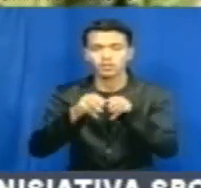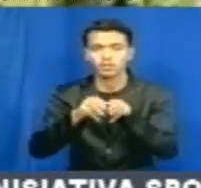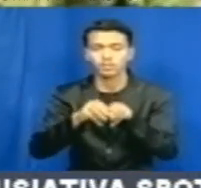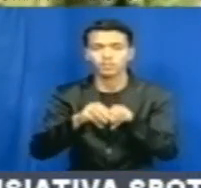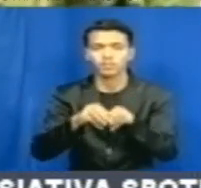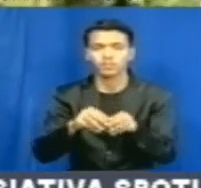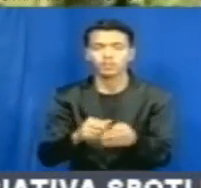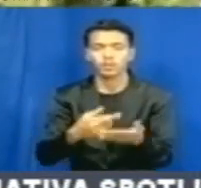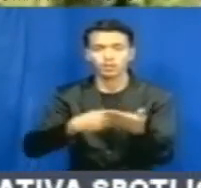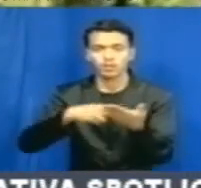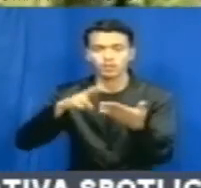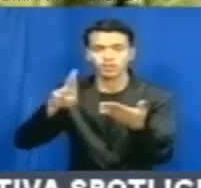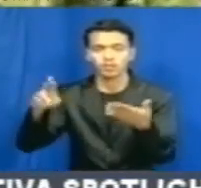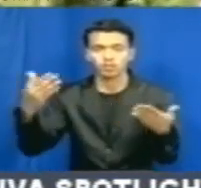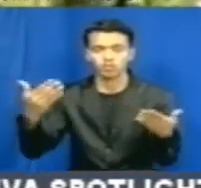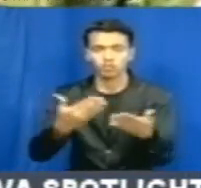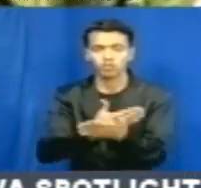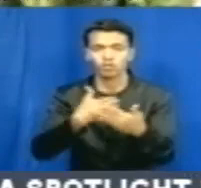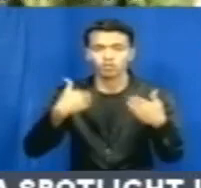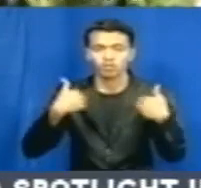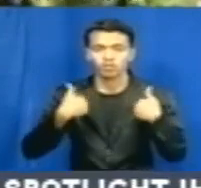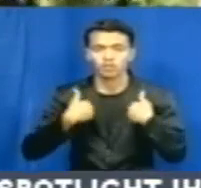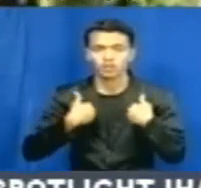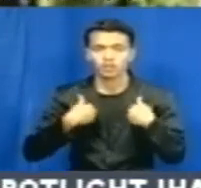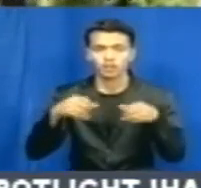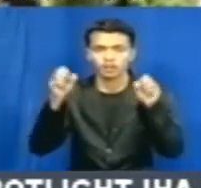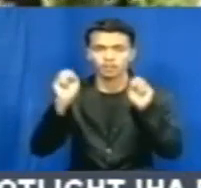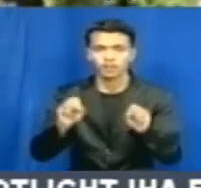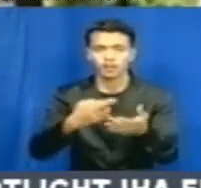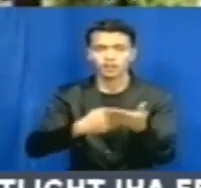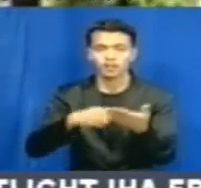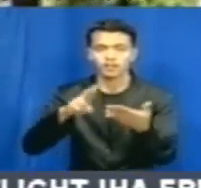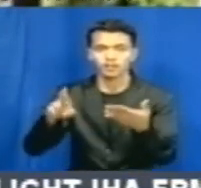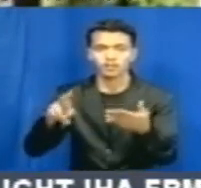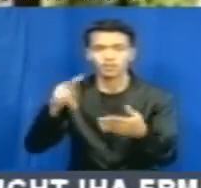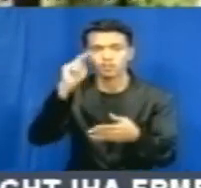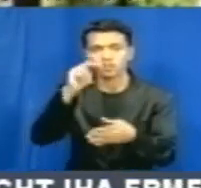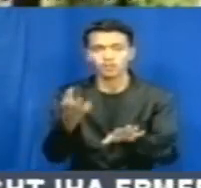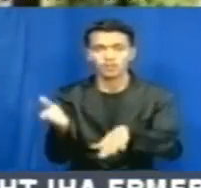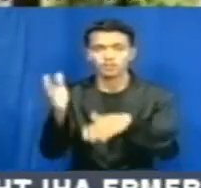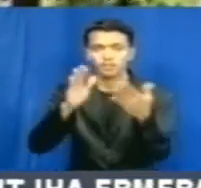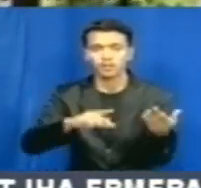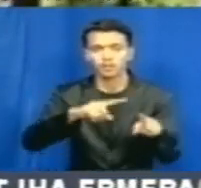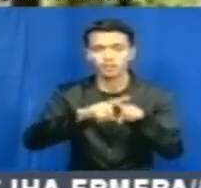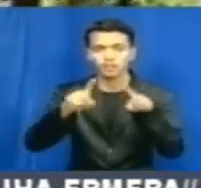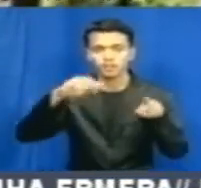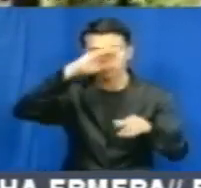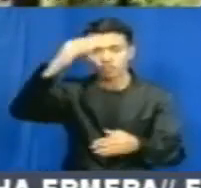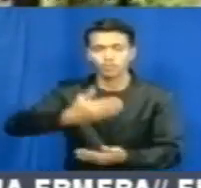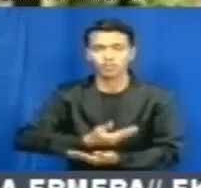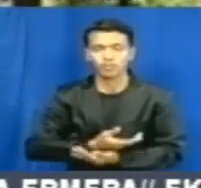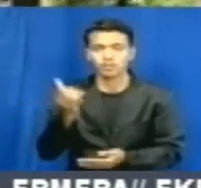kari registro fon i e sinia bele registro nia mateno mas nia wan sira bele registro.